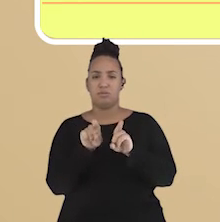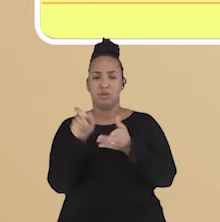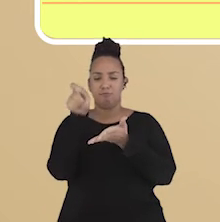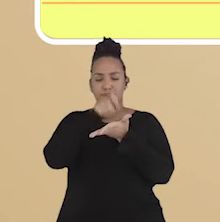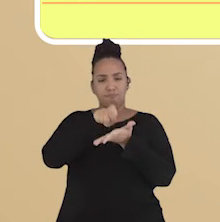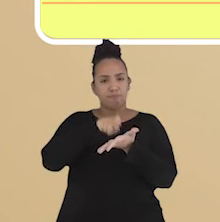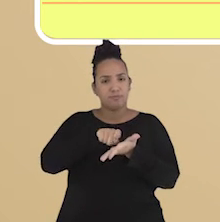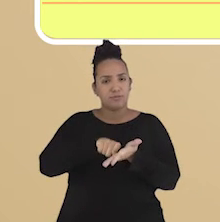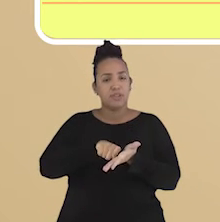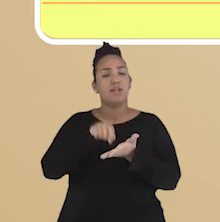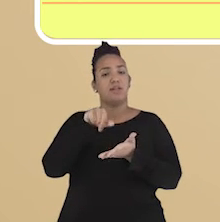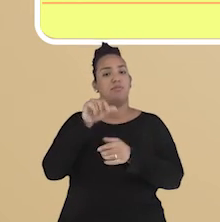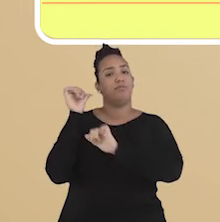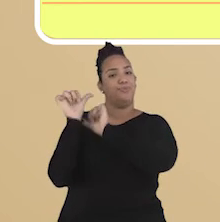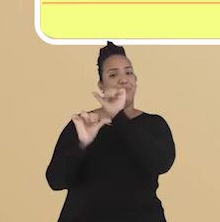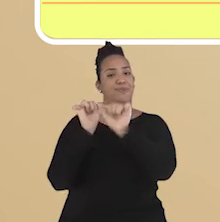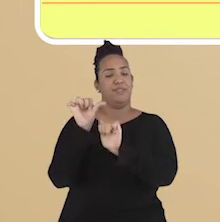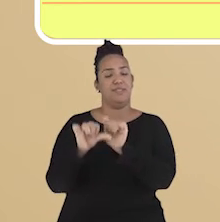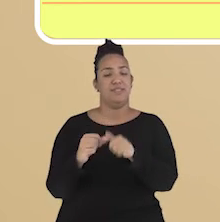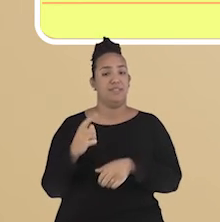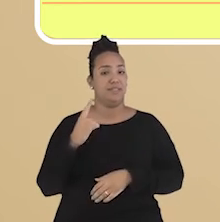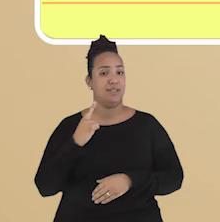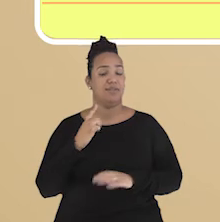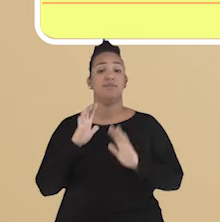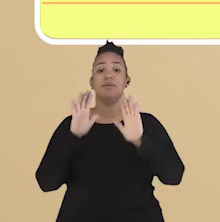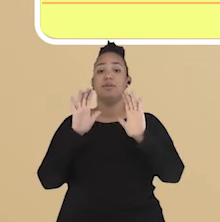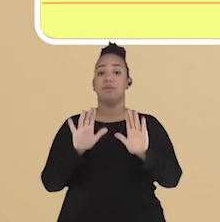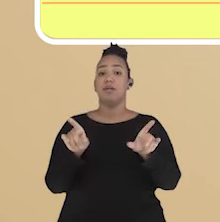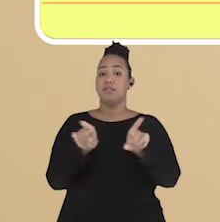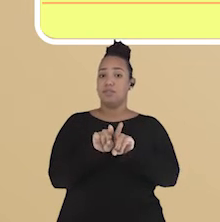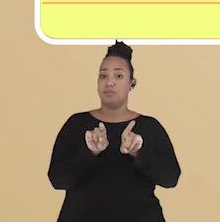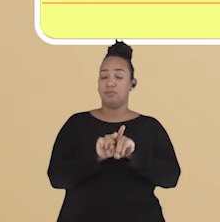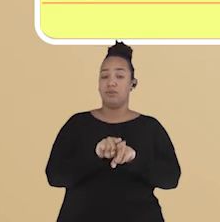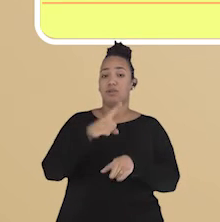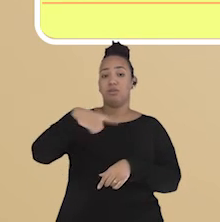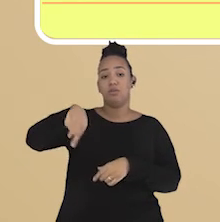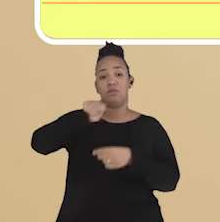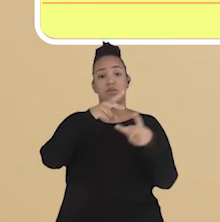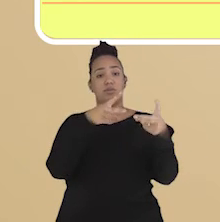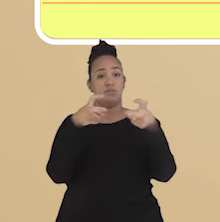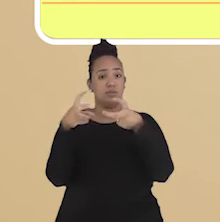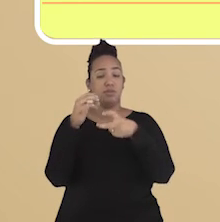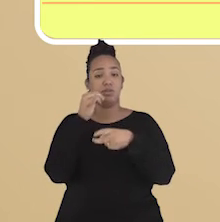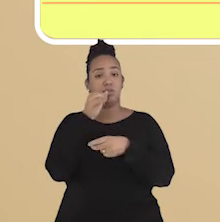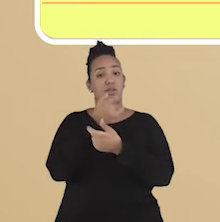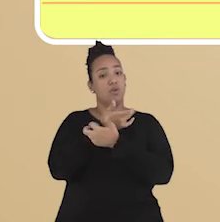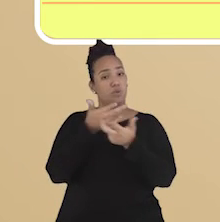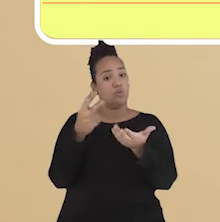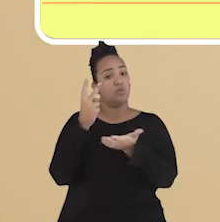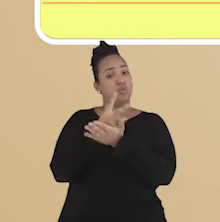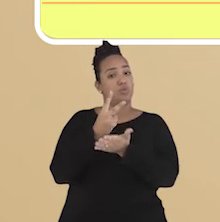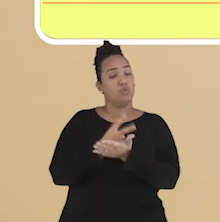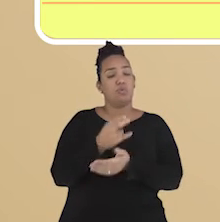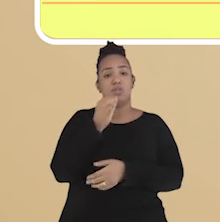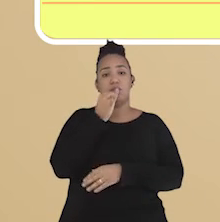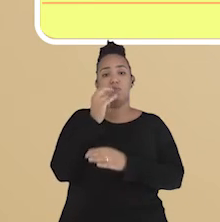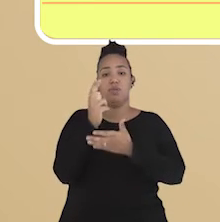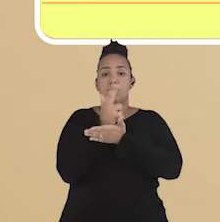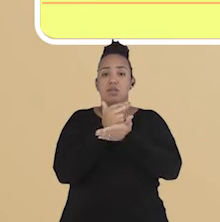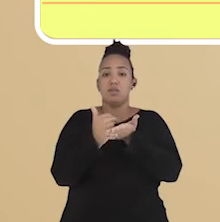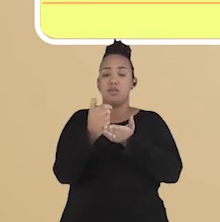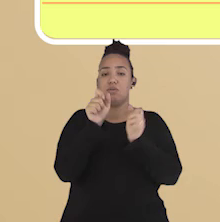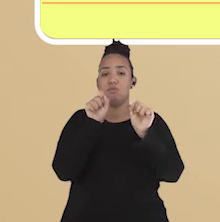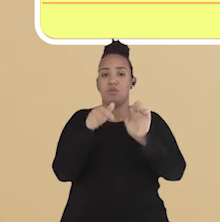de registrar algo mudou muito com o tempo. Mas vimos também que algumas coisas permaneceram, como o hábito de usar os desenhos para